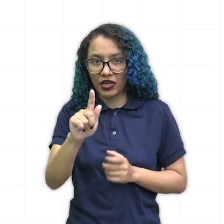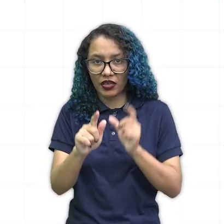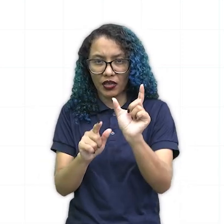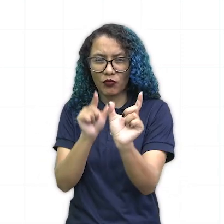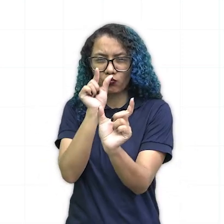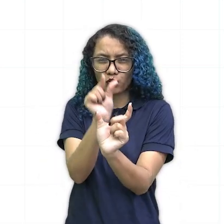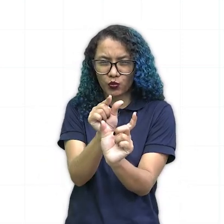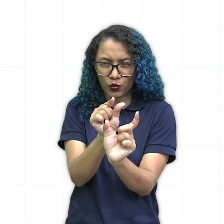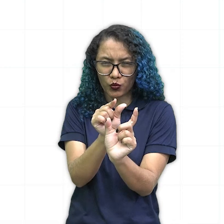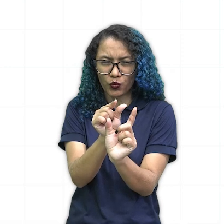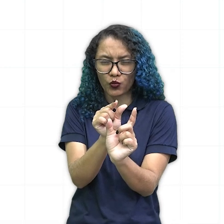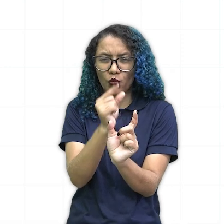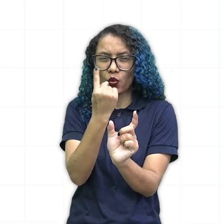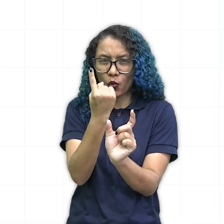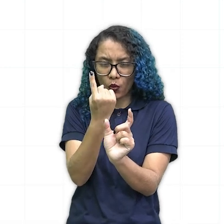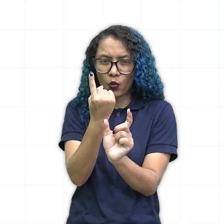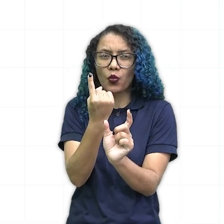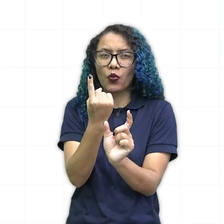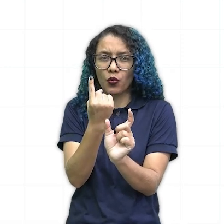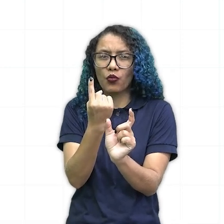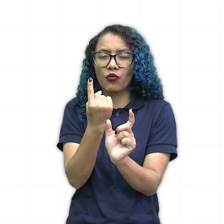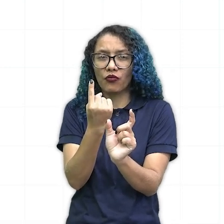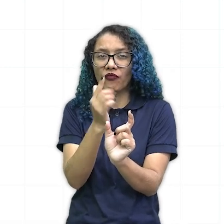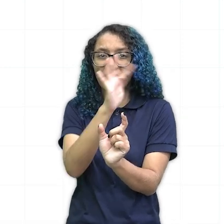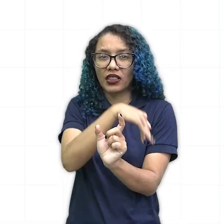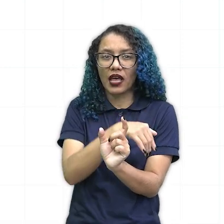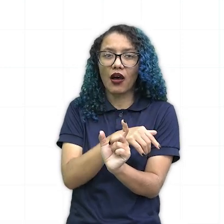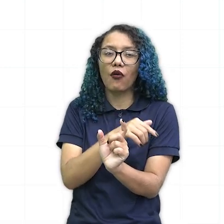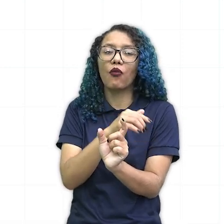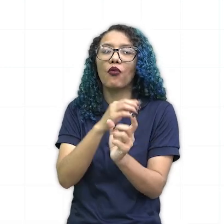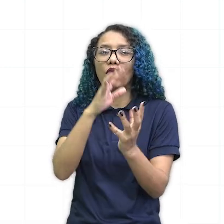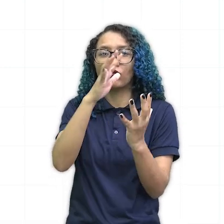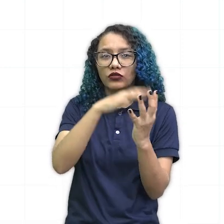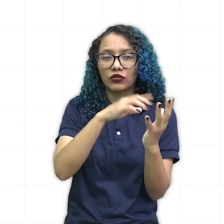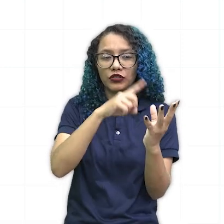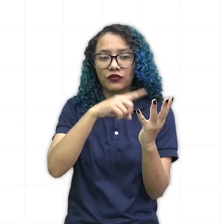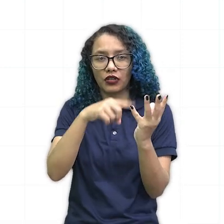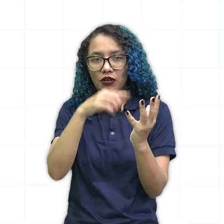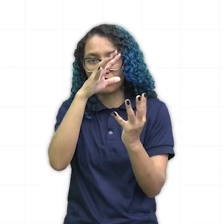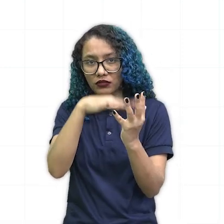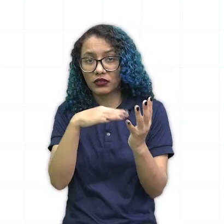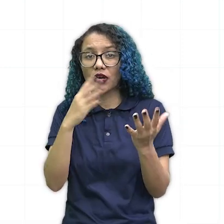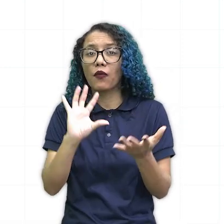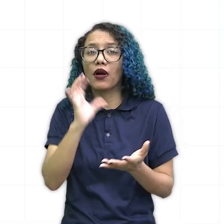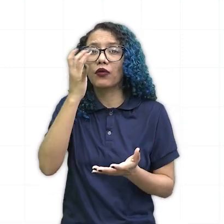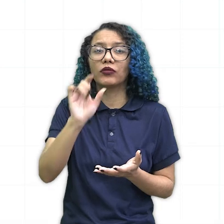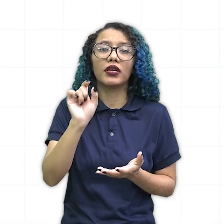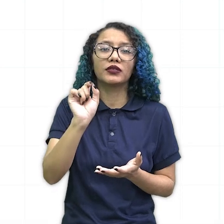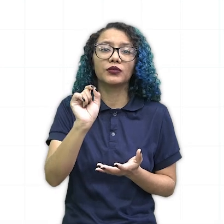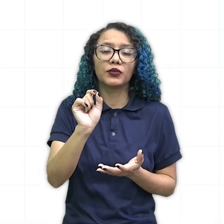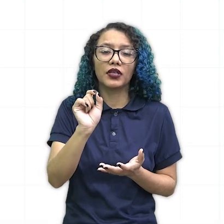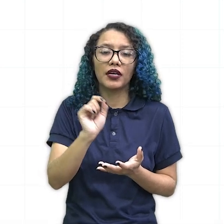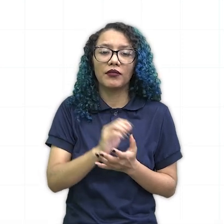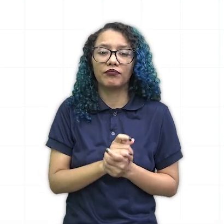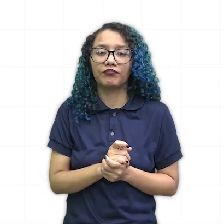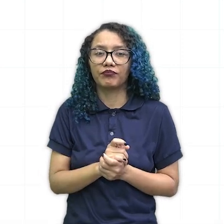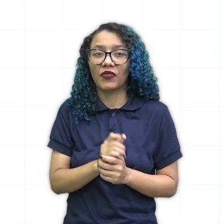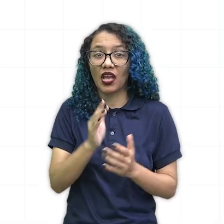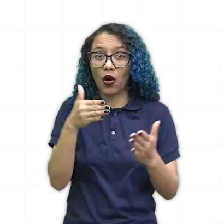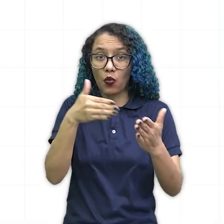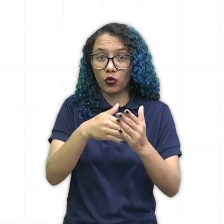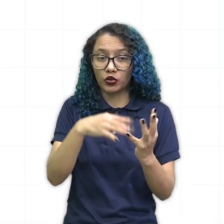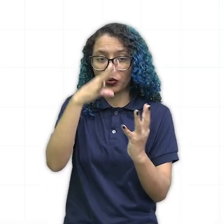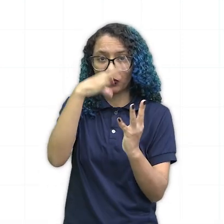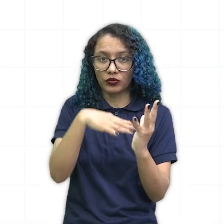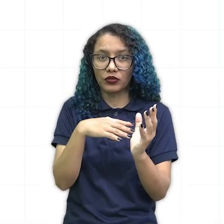monossílabo, que termina em consoante, vogal consoante. Dessa maneira, o que vai acontecer? Eu duplico a última consoante